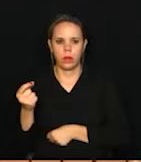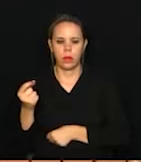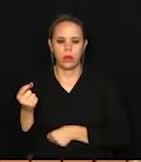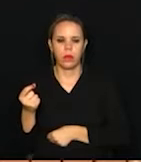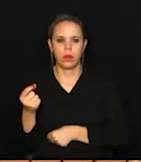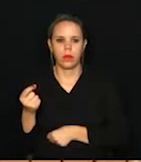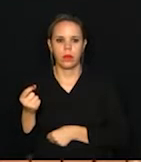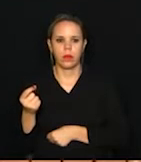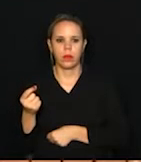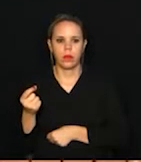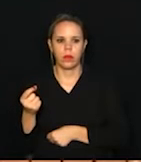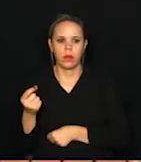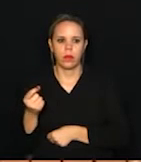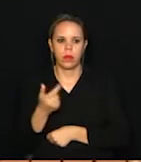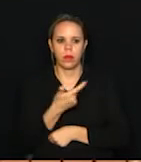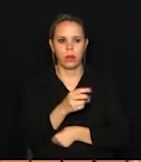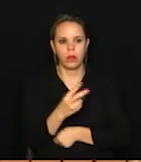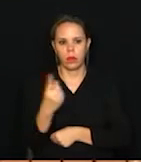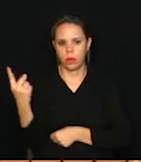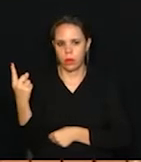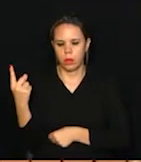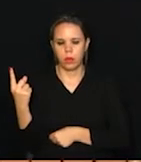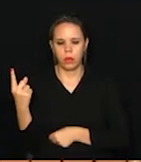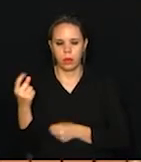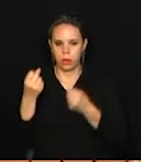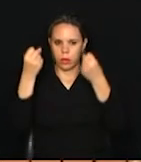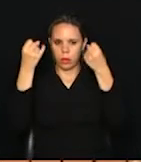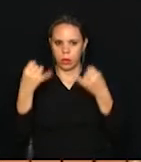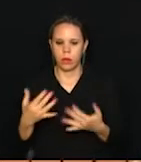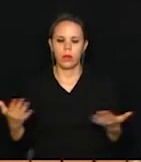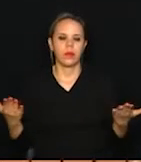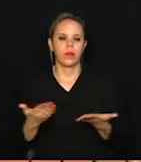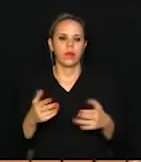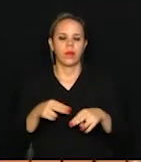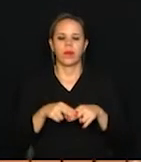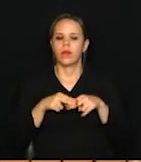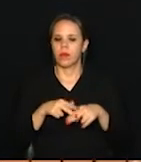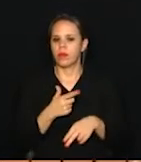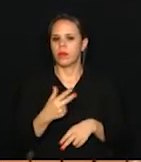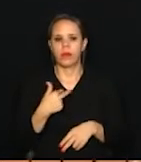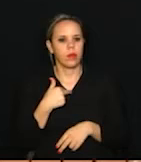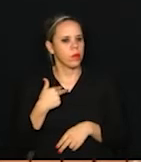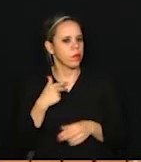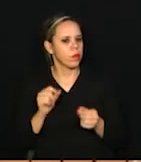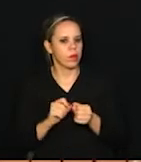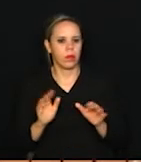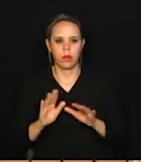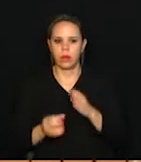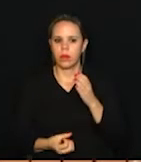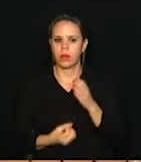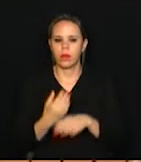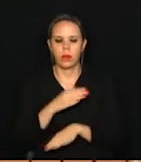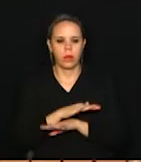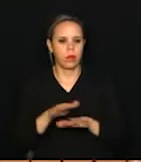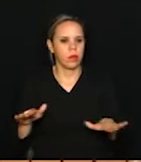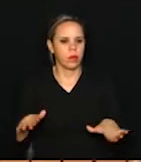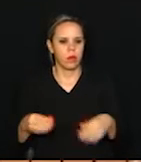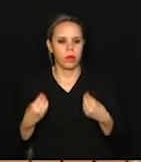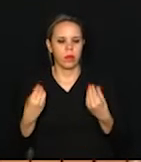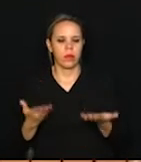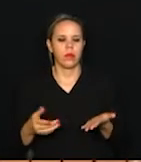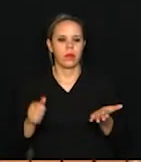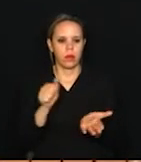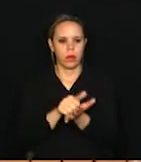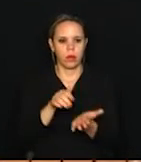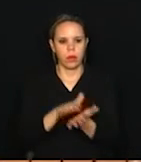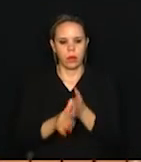o de 2021. Foi explicado agora por conta de não estar podendo ser feito a geração nem encaminhamento dessas multas